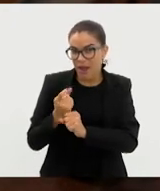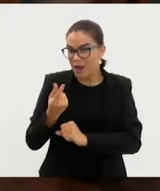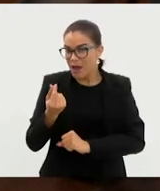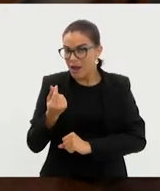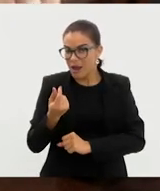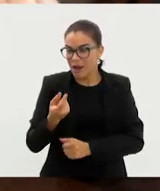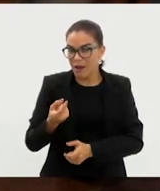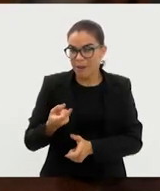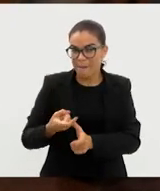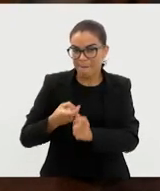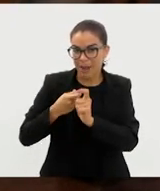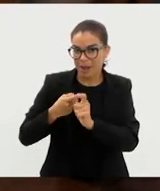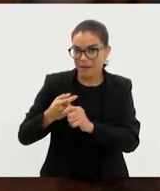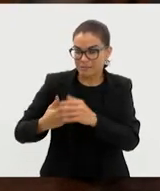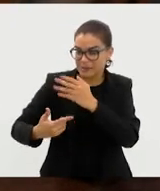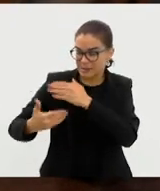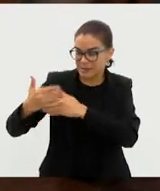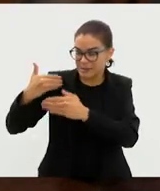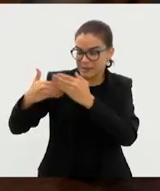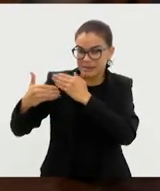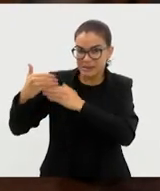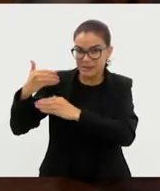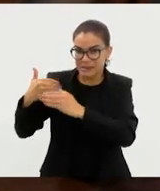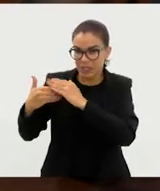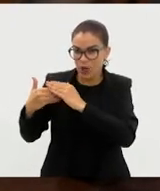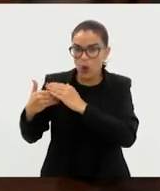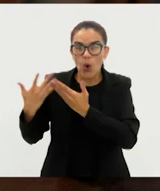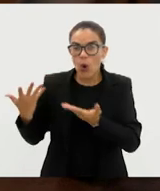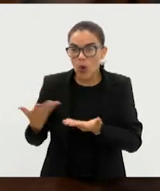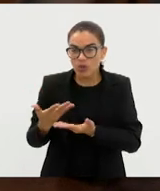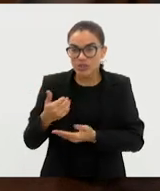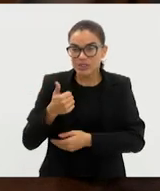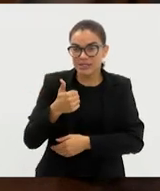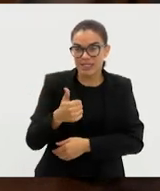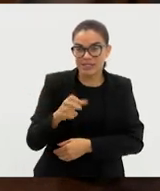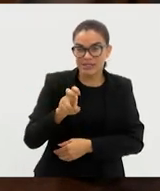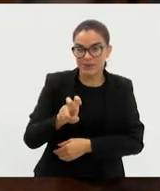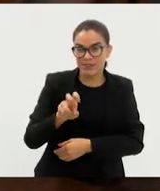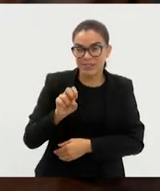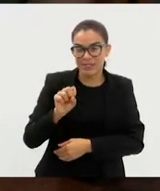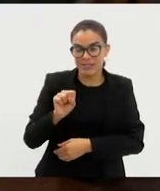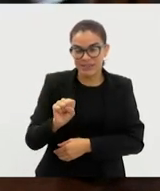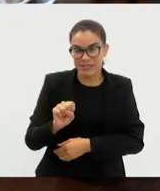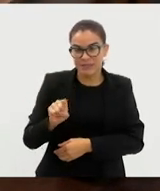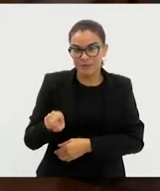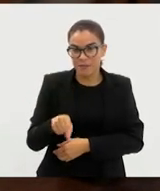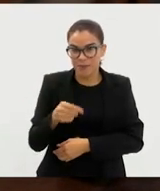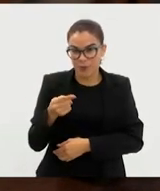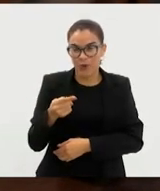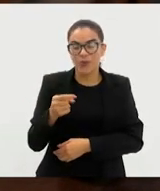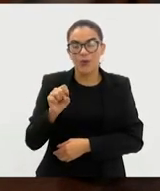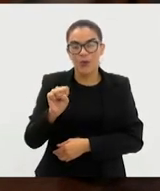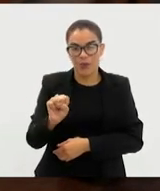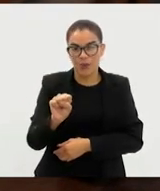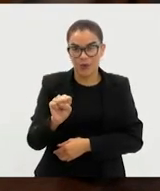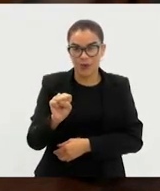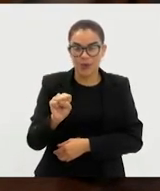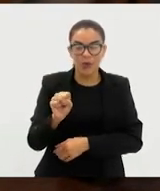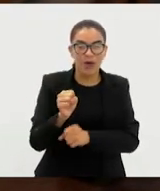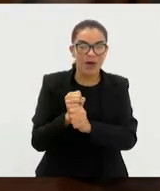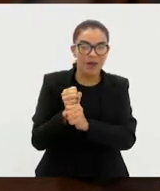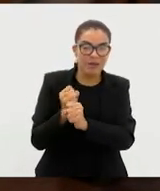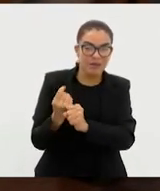trás, levar o montante da dívida para a União hoje de 156,8 para